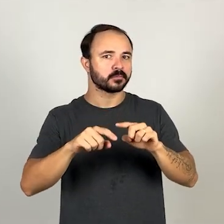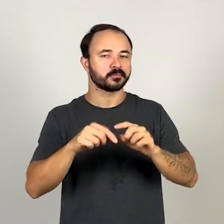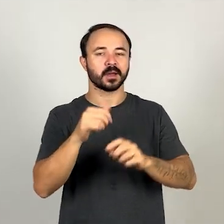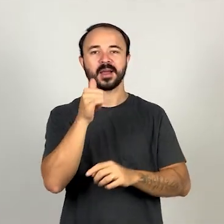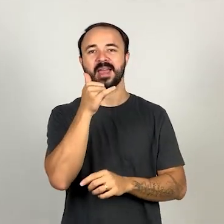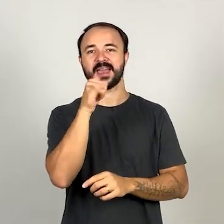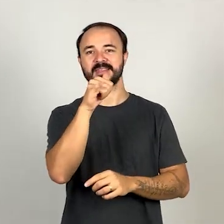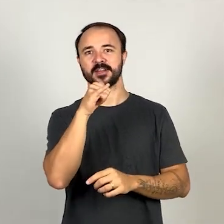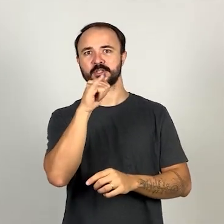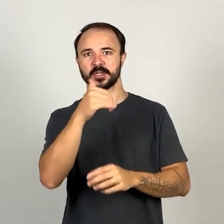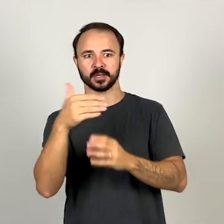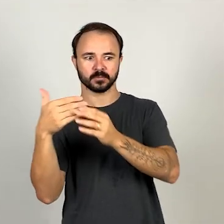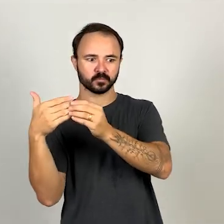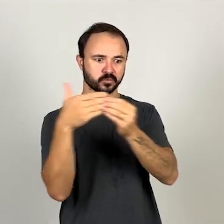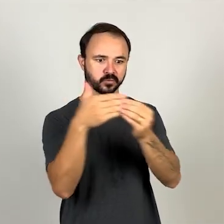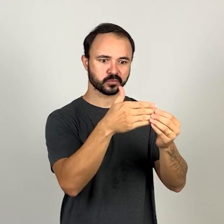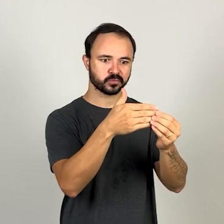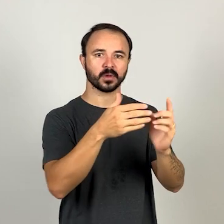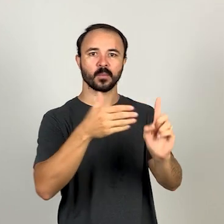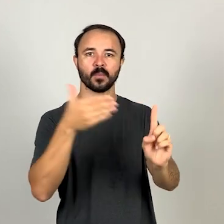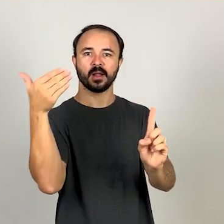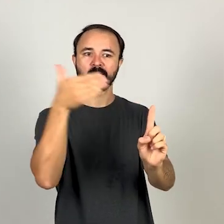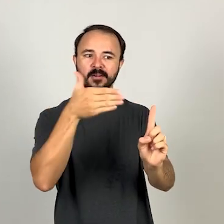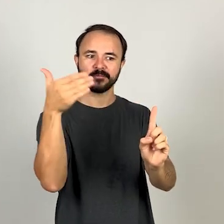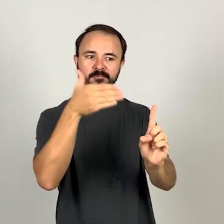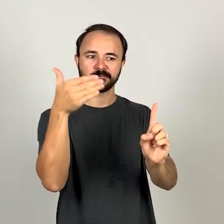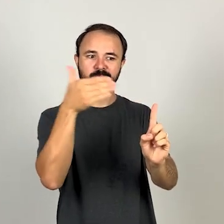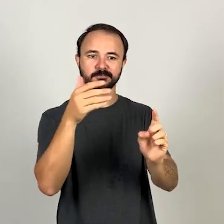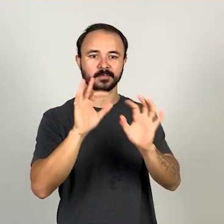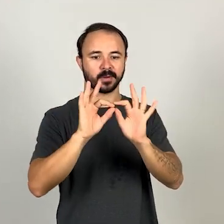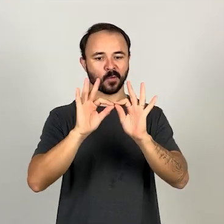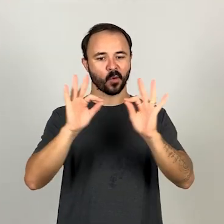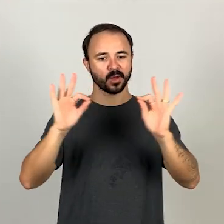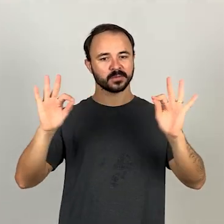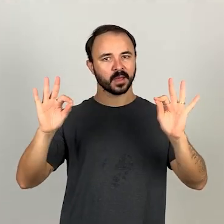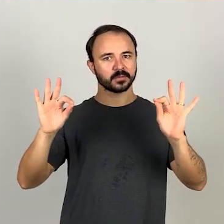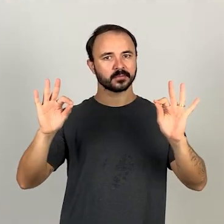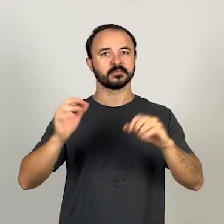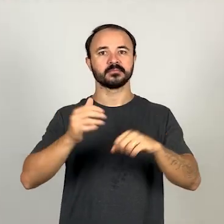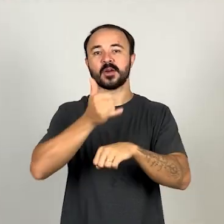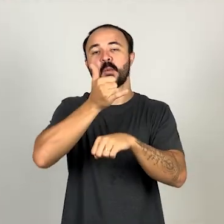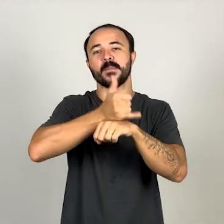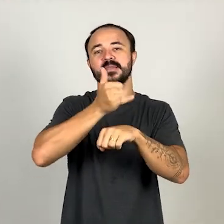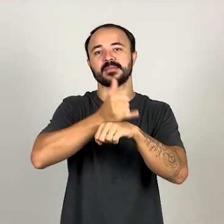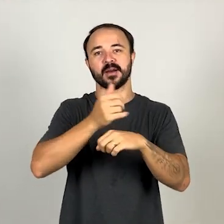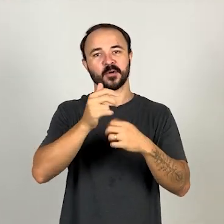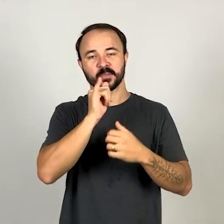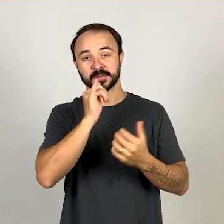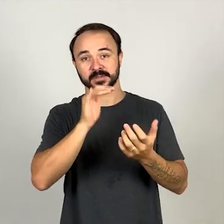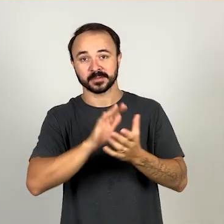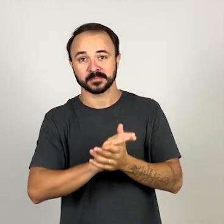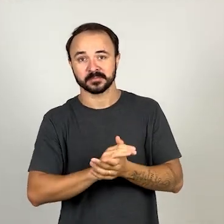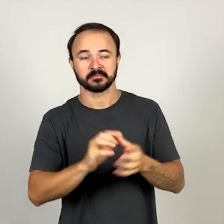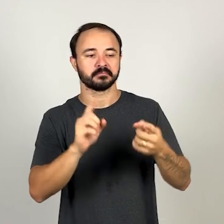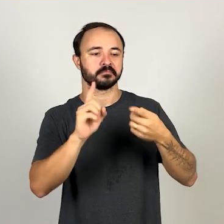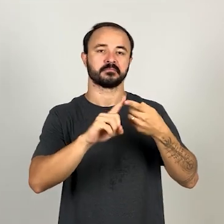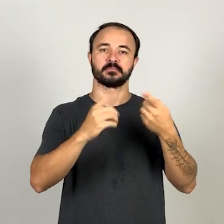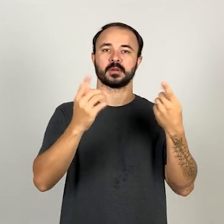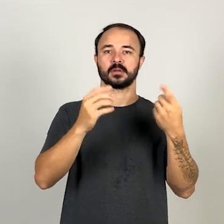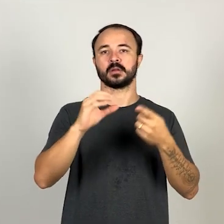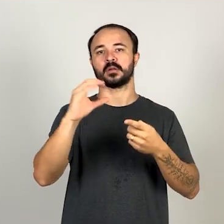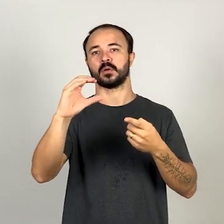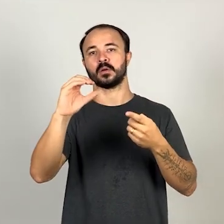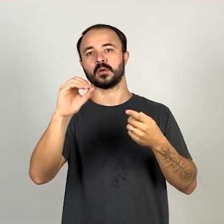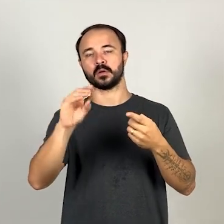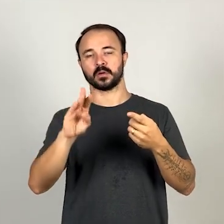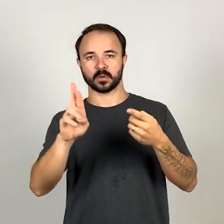eletricidade. Por exemplo, os metais são excelentes condutores de cargas elétricas. É o caso aí, então, de